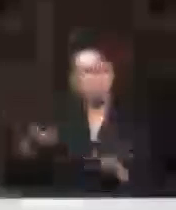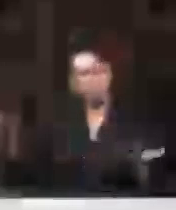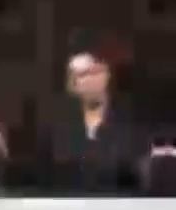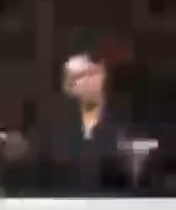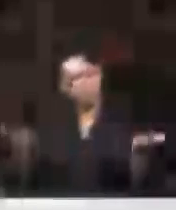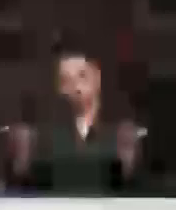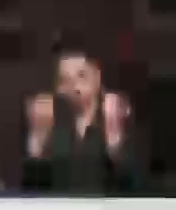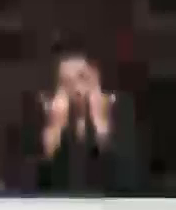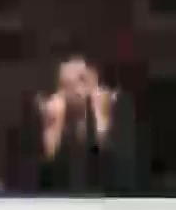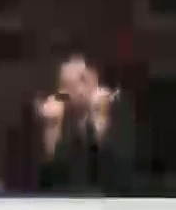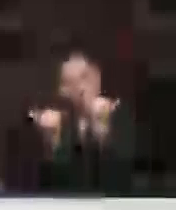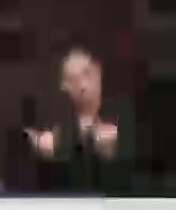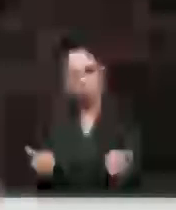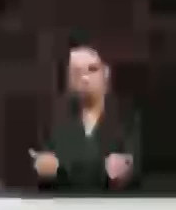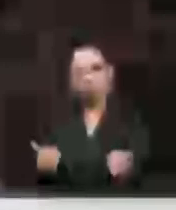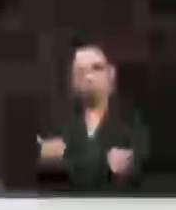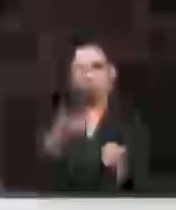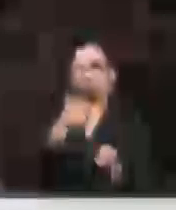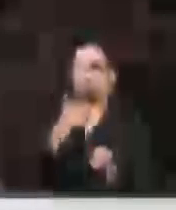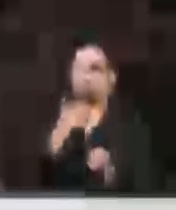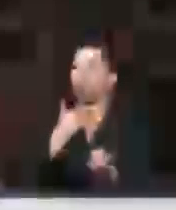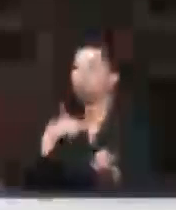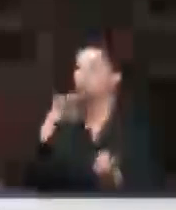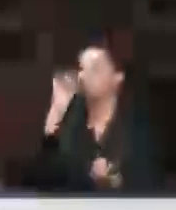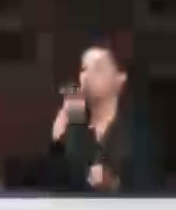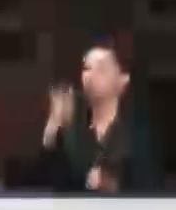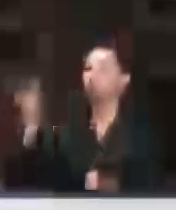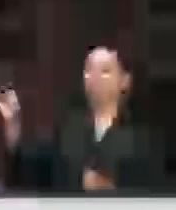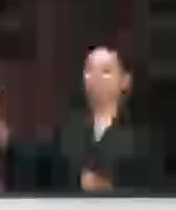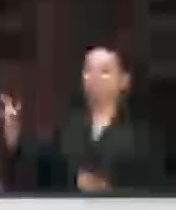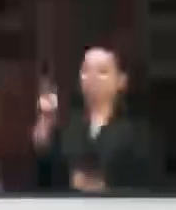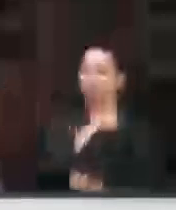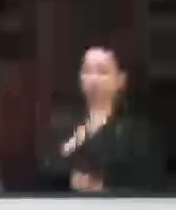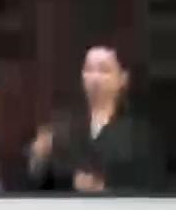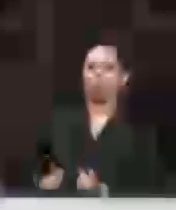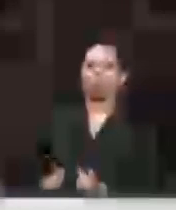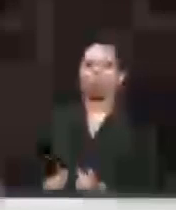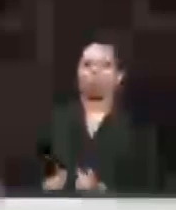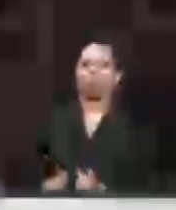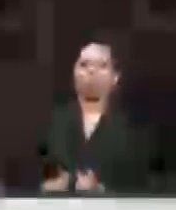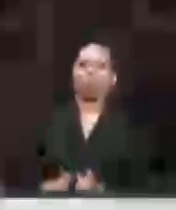apresentar as suas propostas de governo.